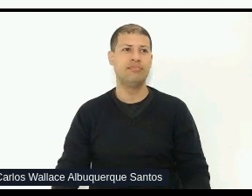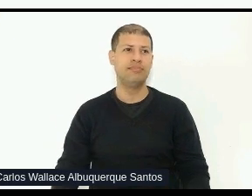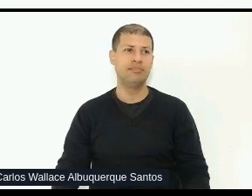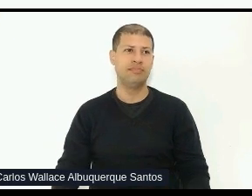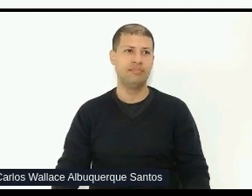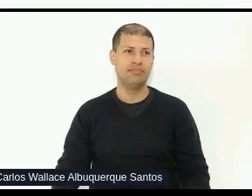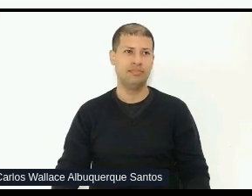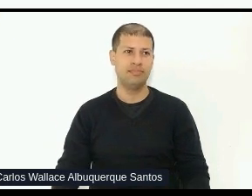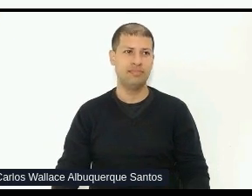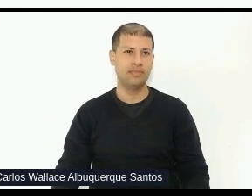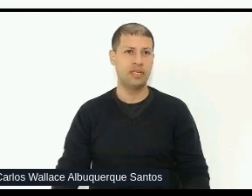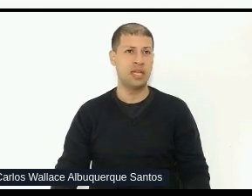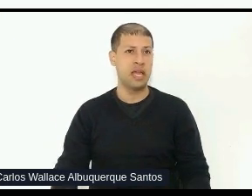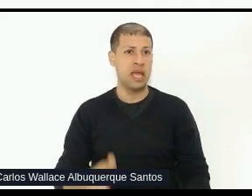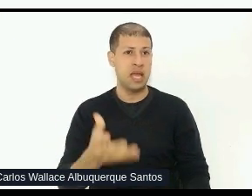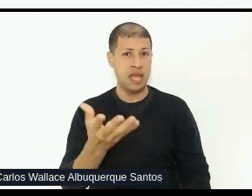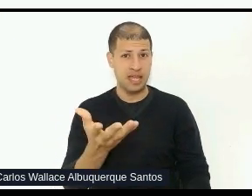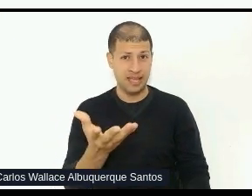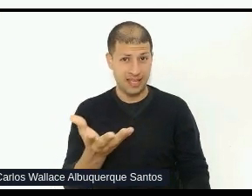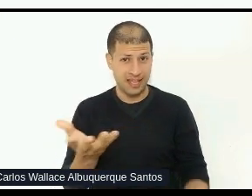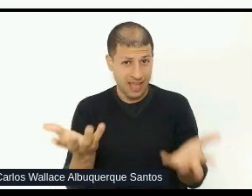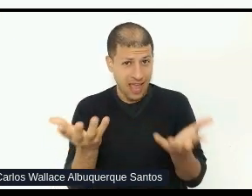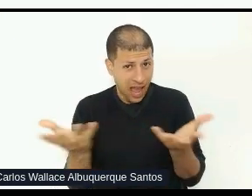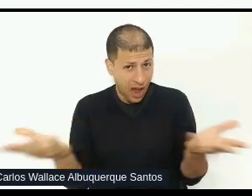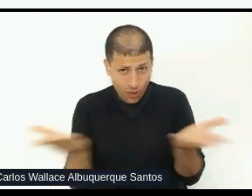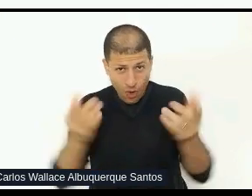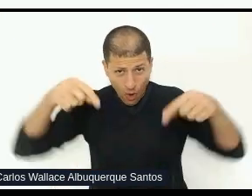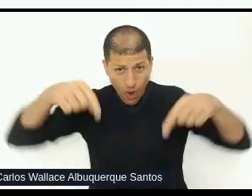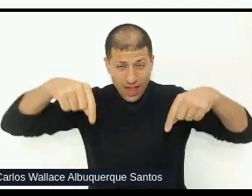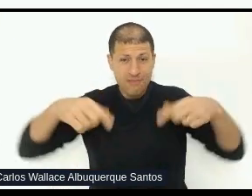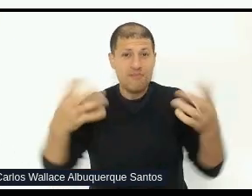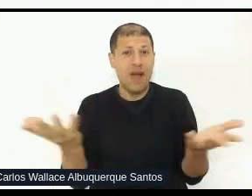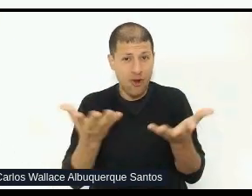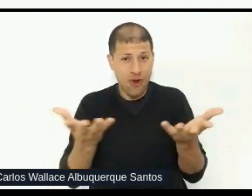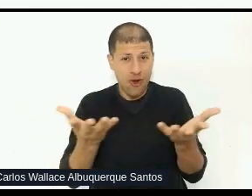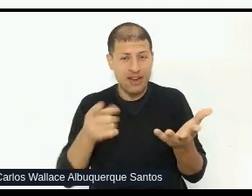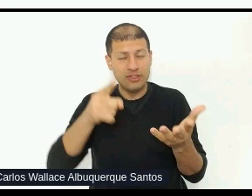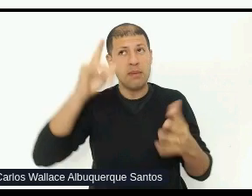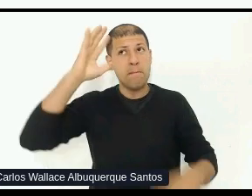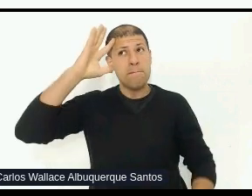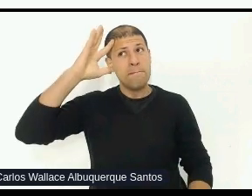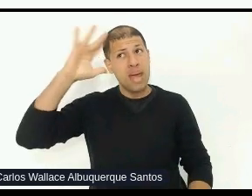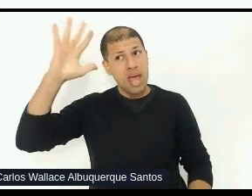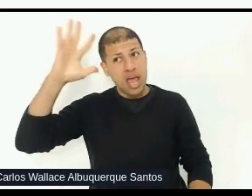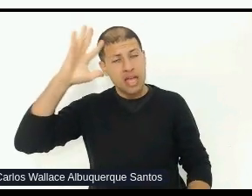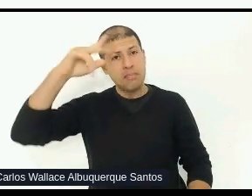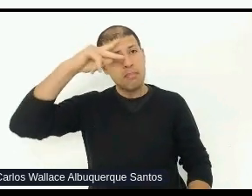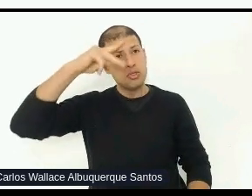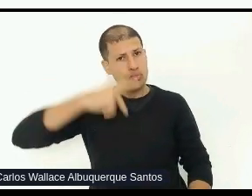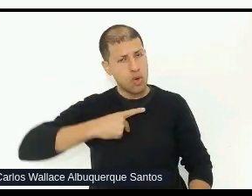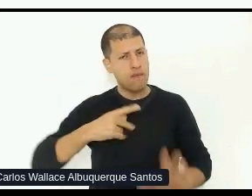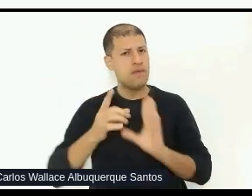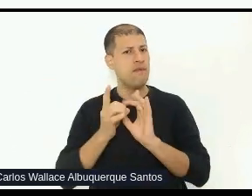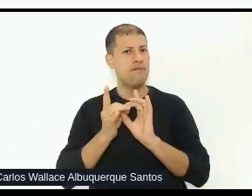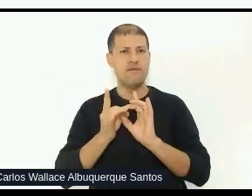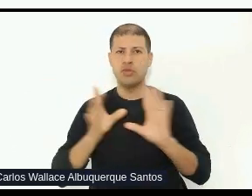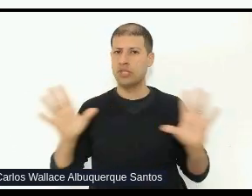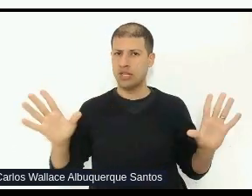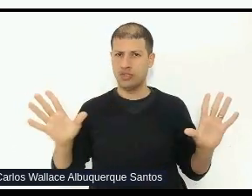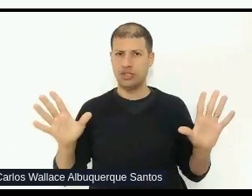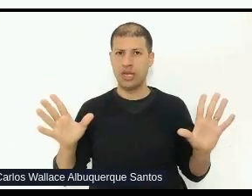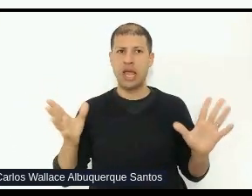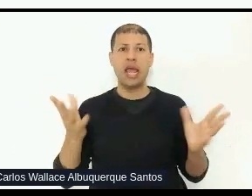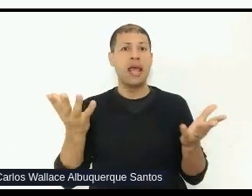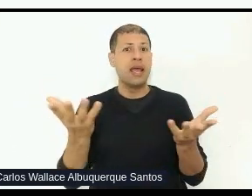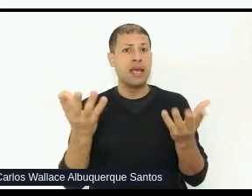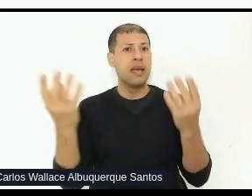E aí, se quiserem fazer isso agora, assim, de maneira na sua mente, de maneira pessoal, fica à vontade. Se quiser compartilhar, de